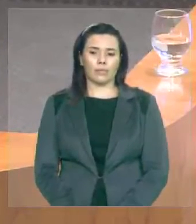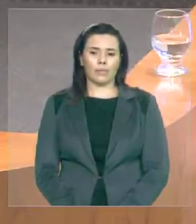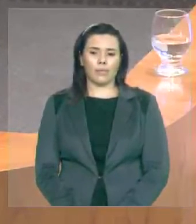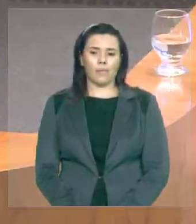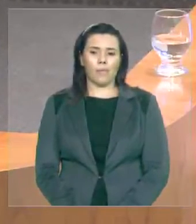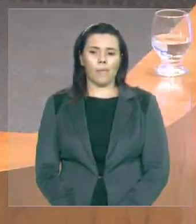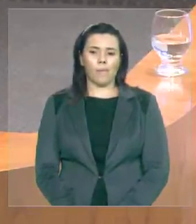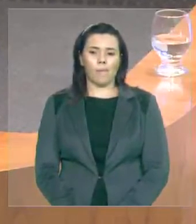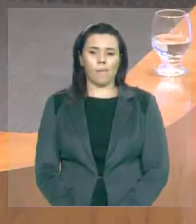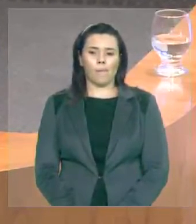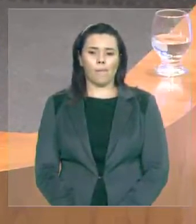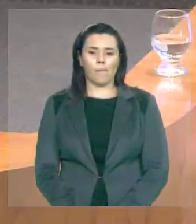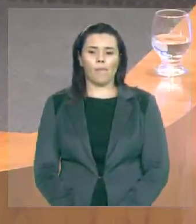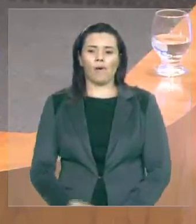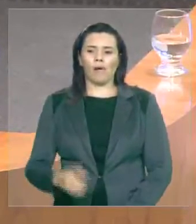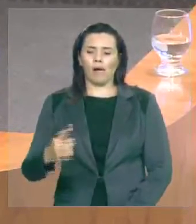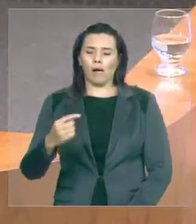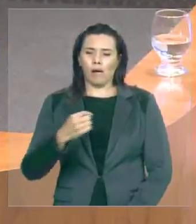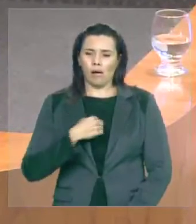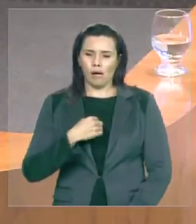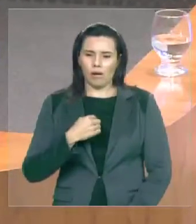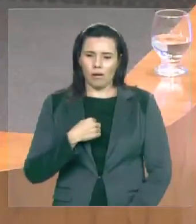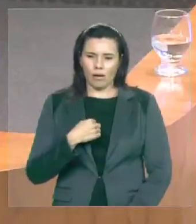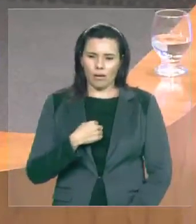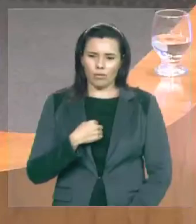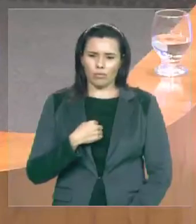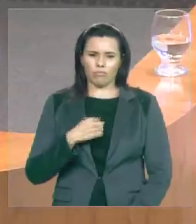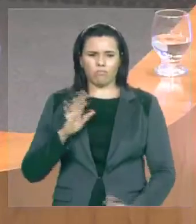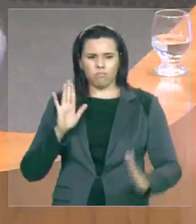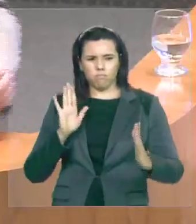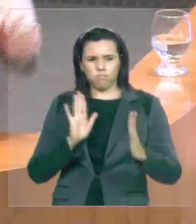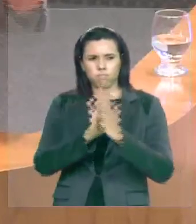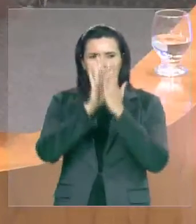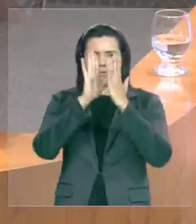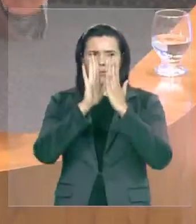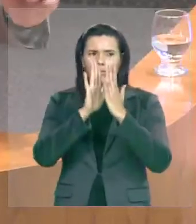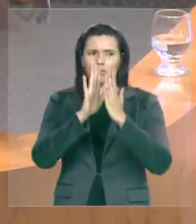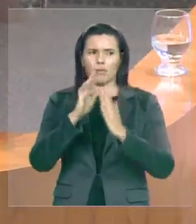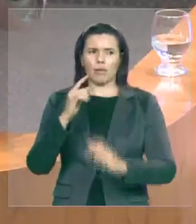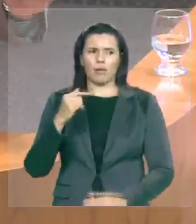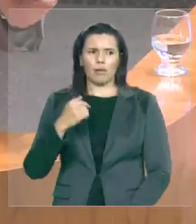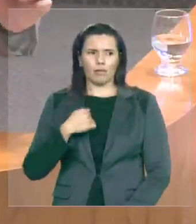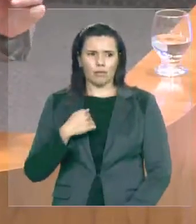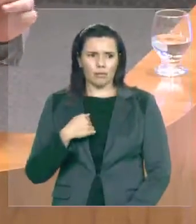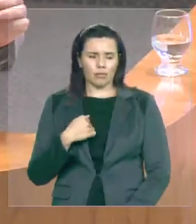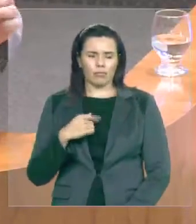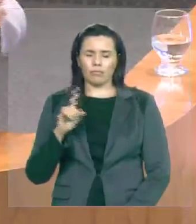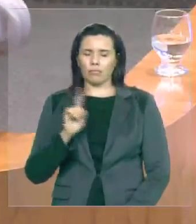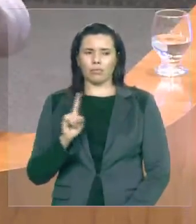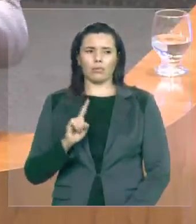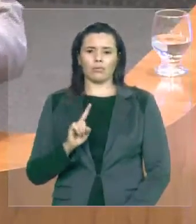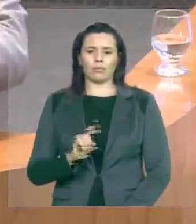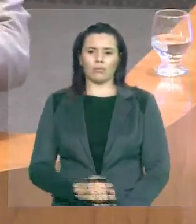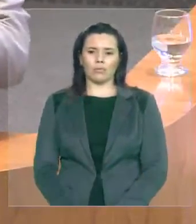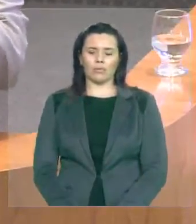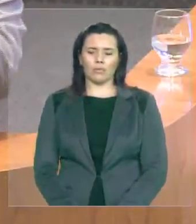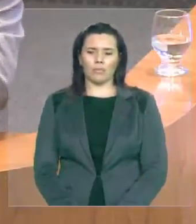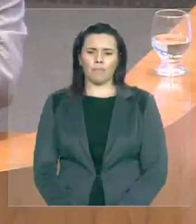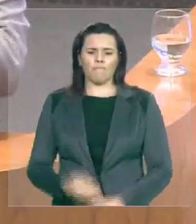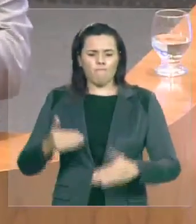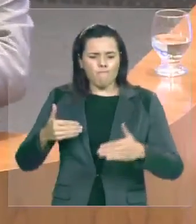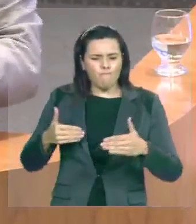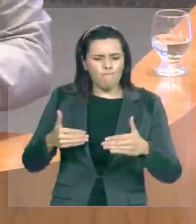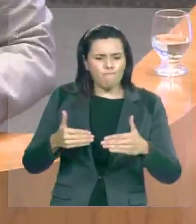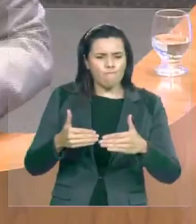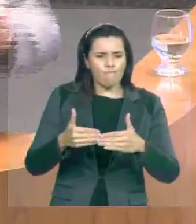não recuarei da decisão tomada, não recuarei 1 milímetro daquilo para o